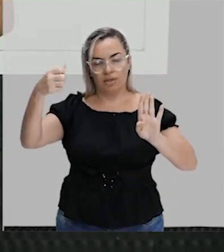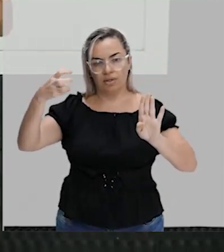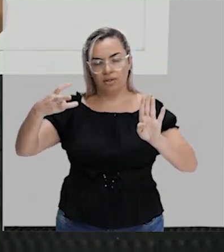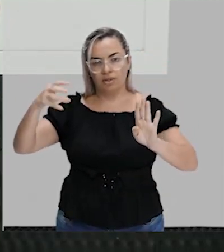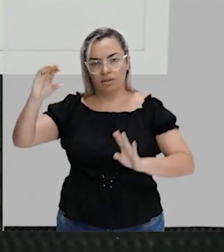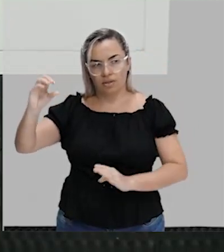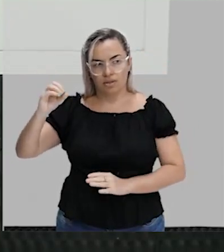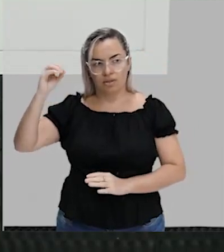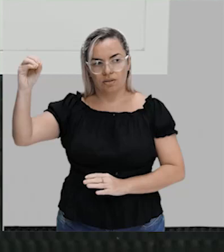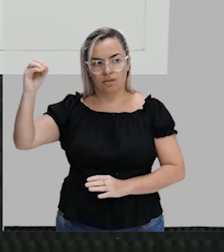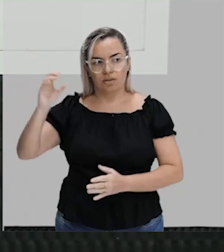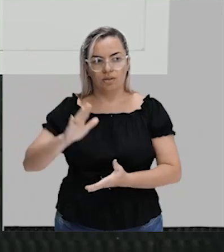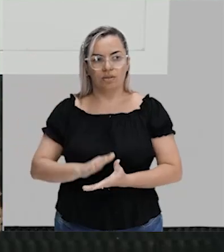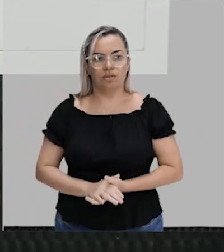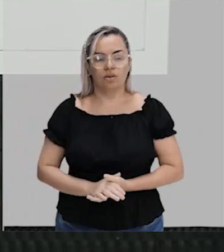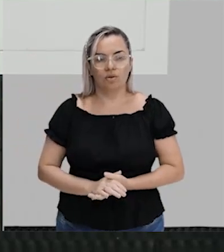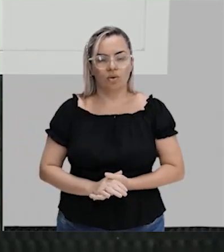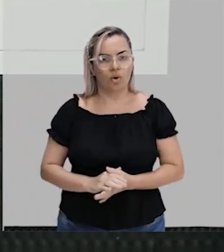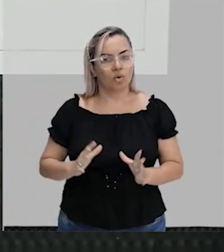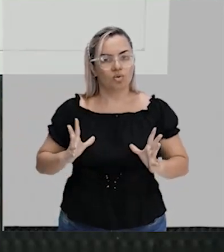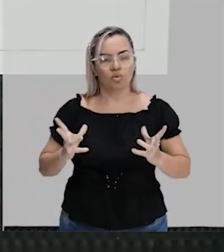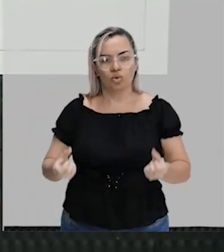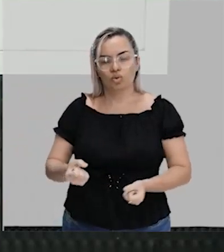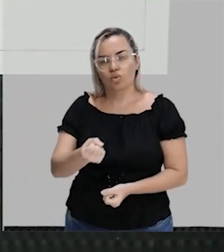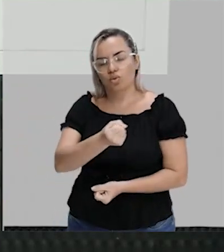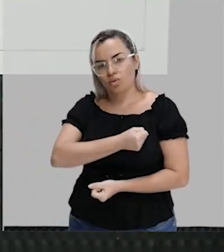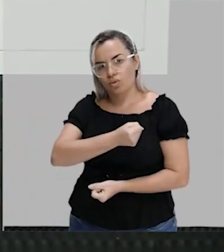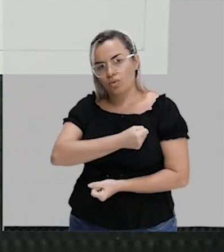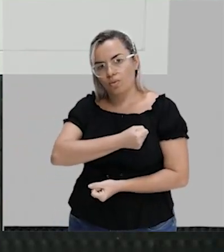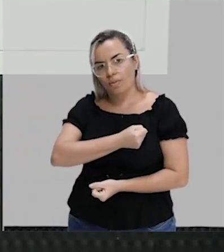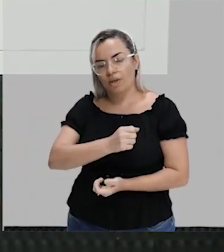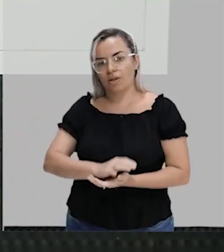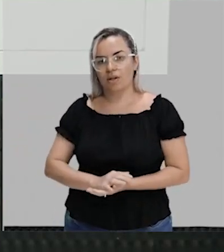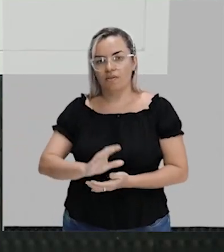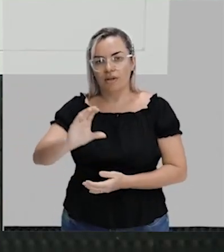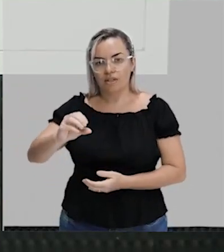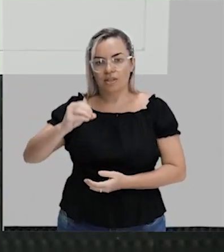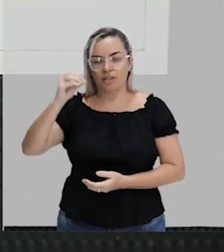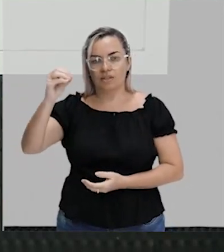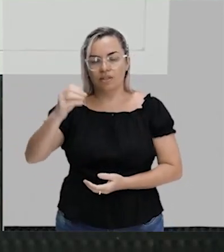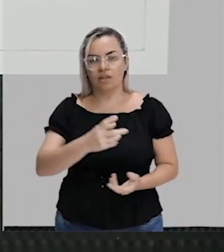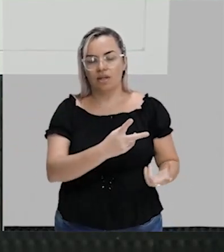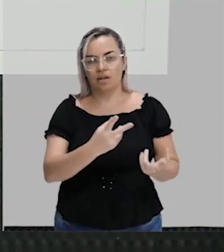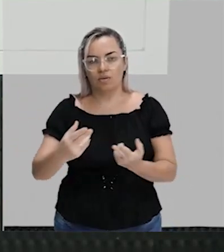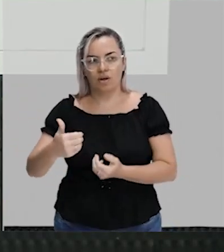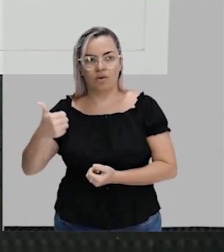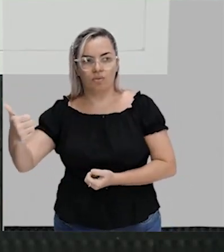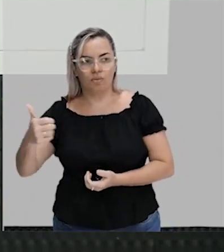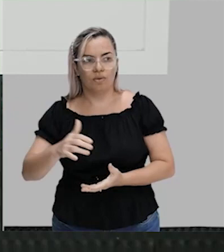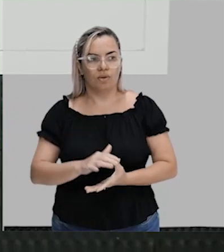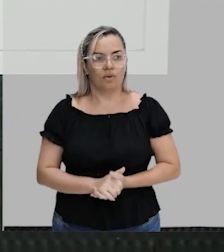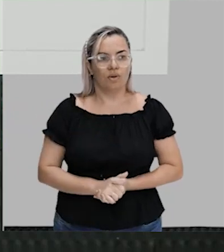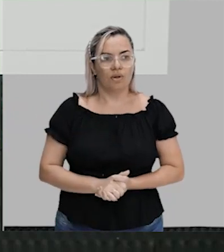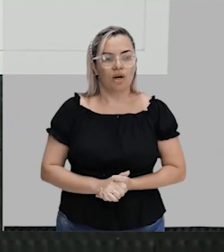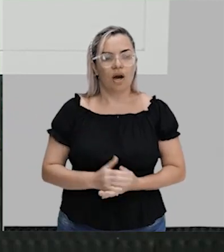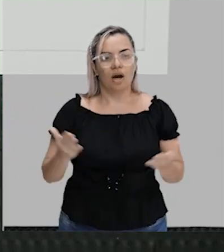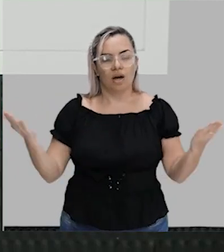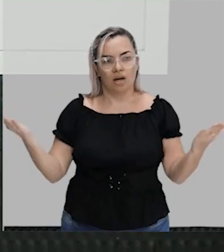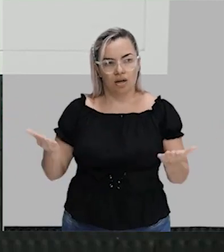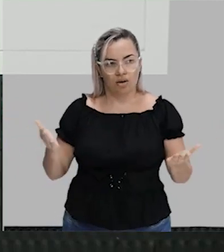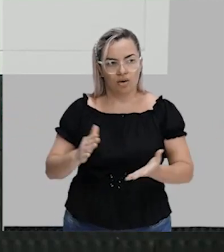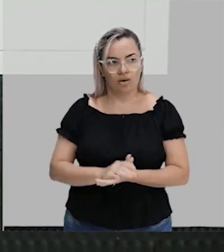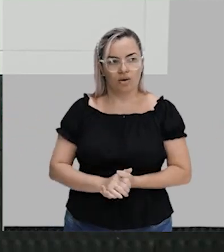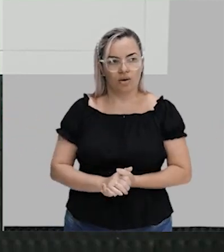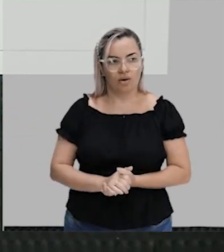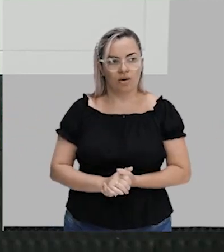o resultado ele é um tá que mais o menos quatro sobre dois menos quatro sobre dois